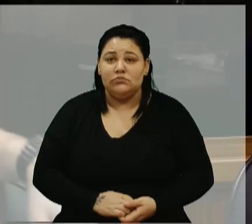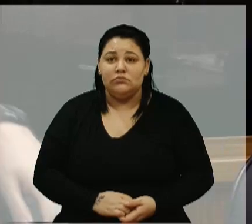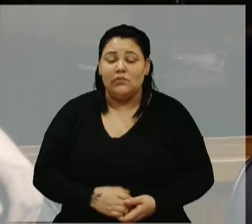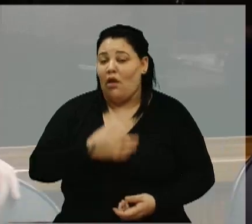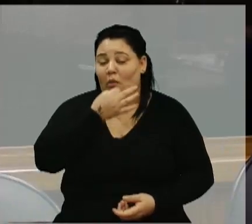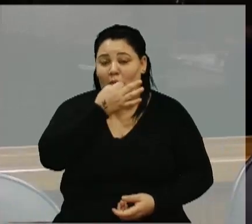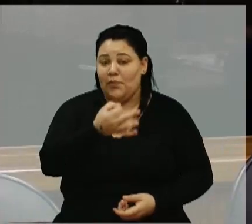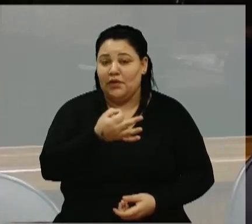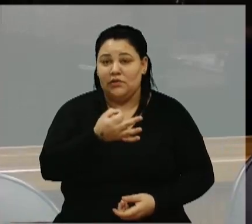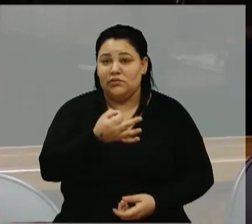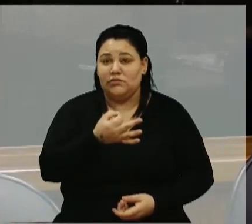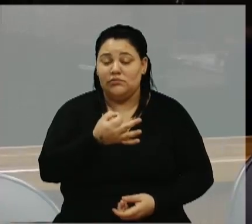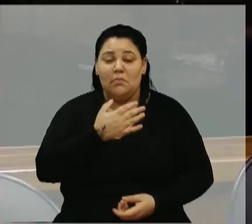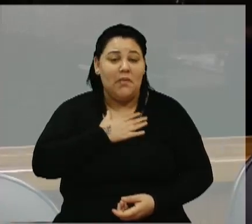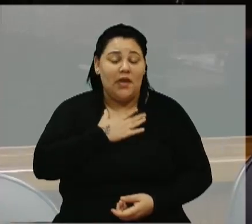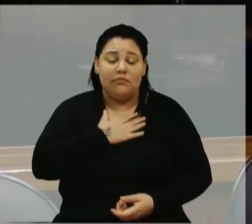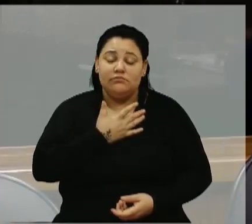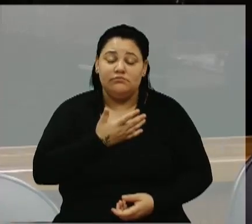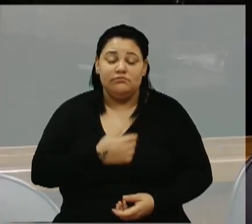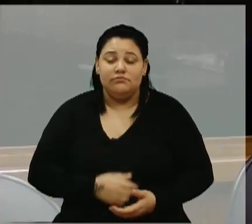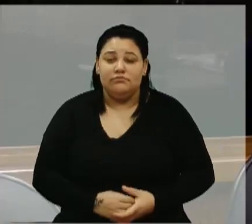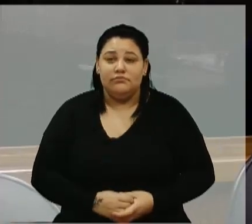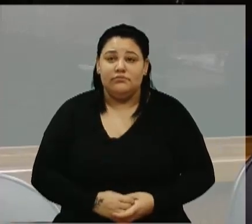opinião desse parlamentar.